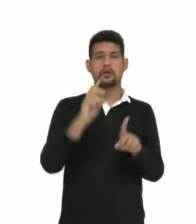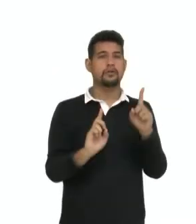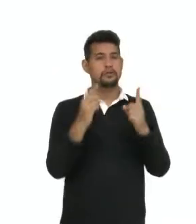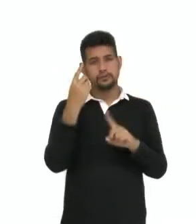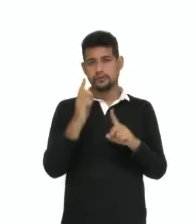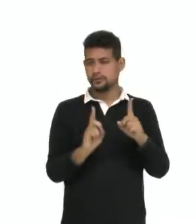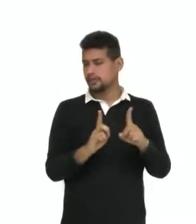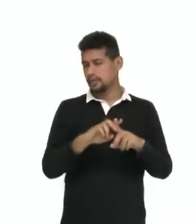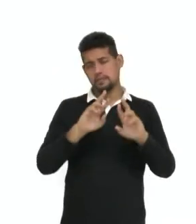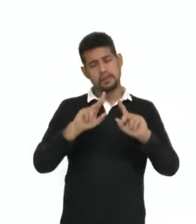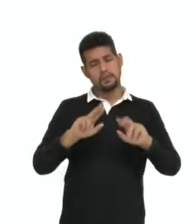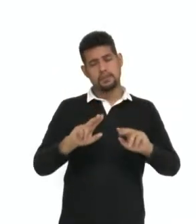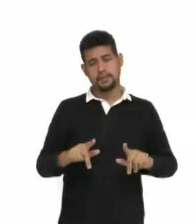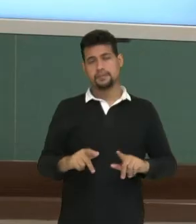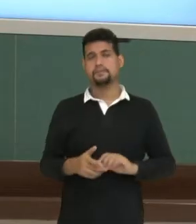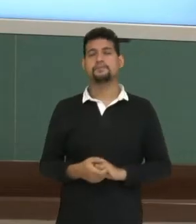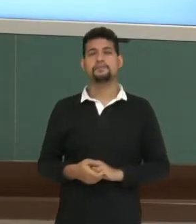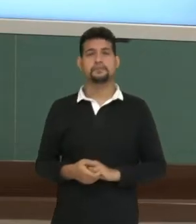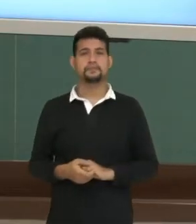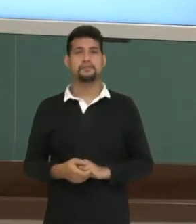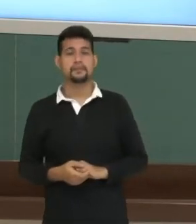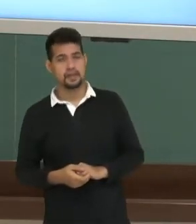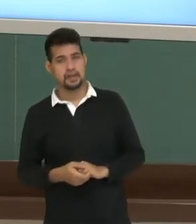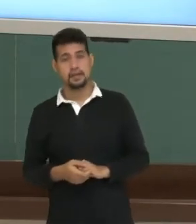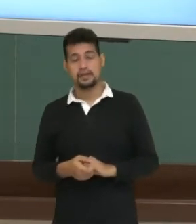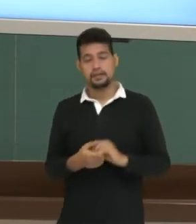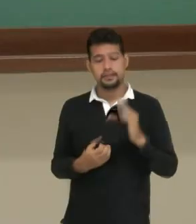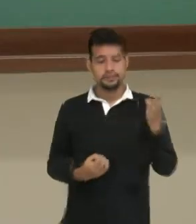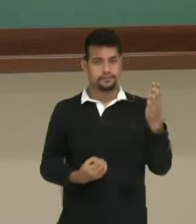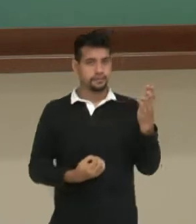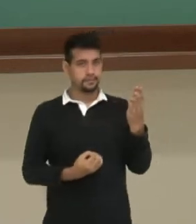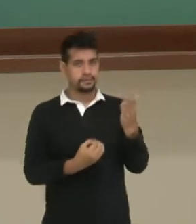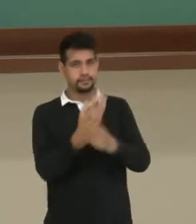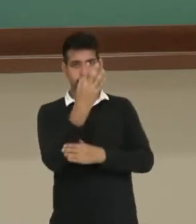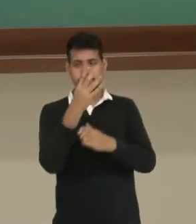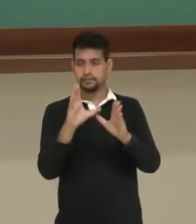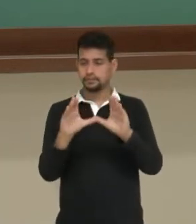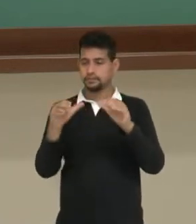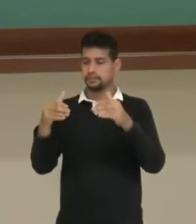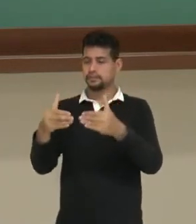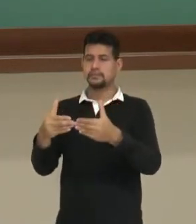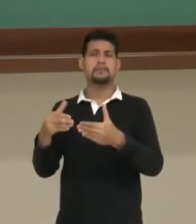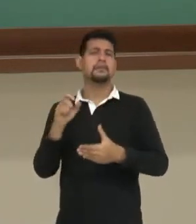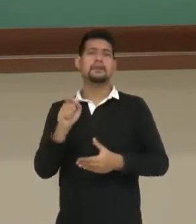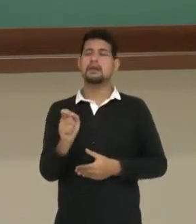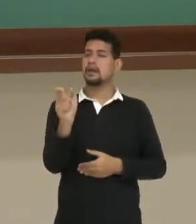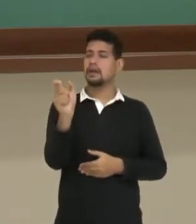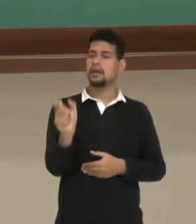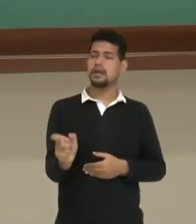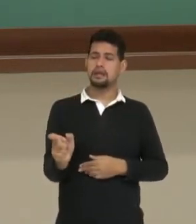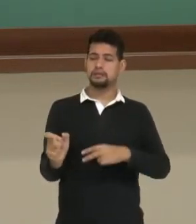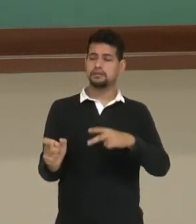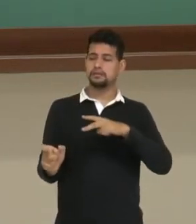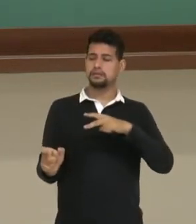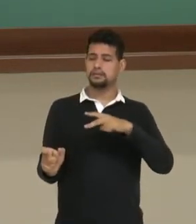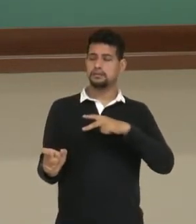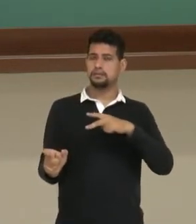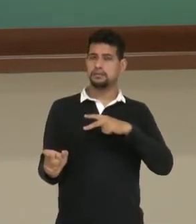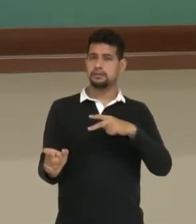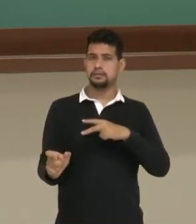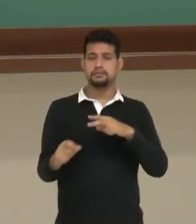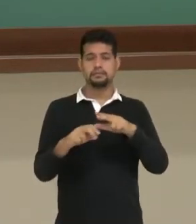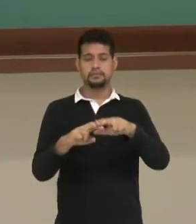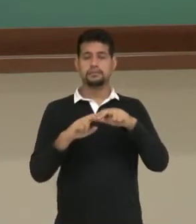Argentina, né? Eles desenvolveram esse império com características bem próprias, né, devido à geografia